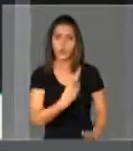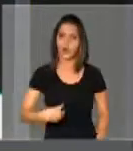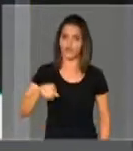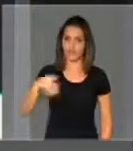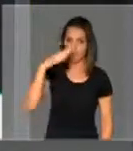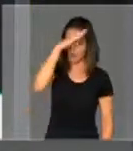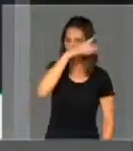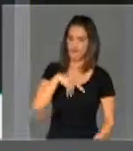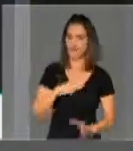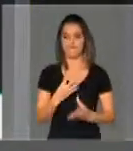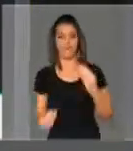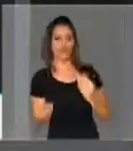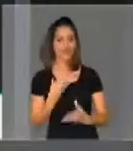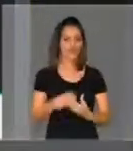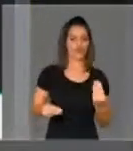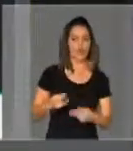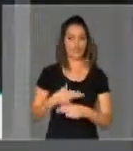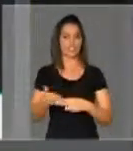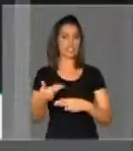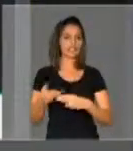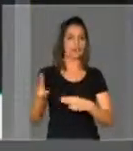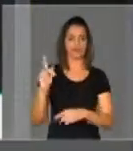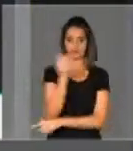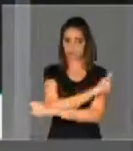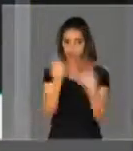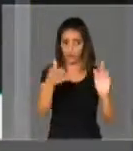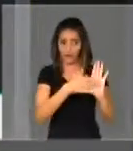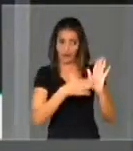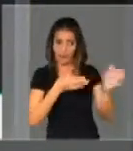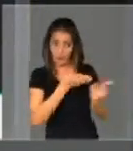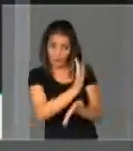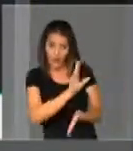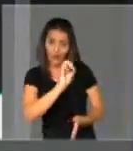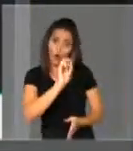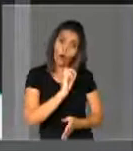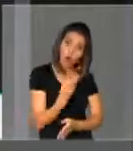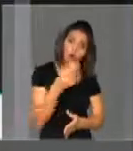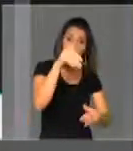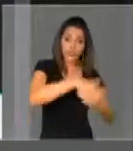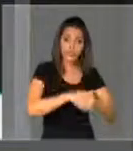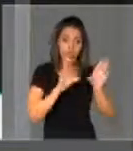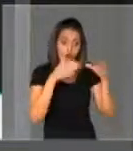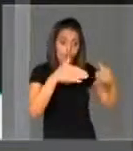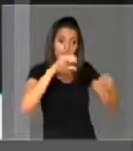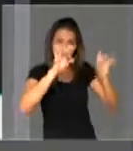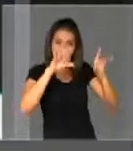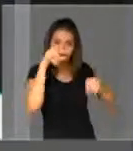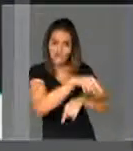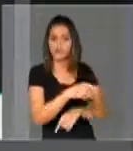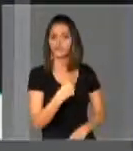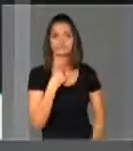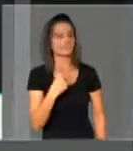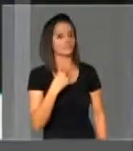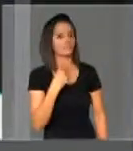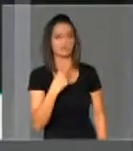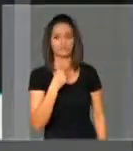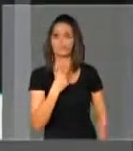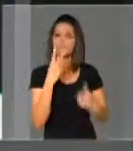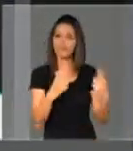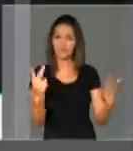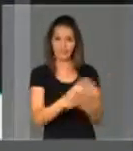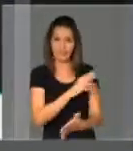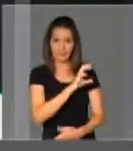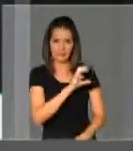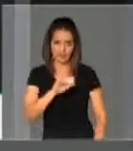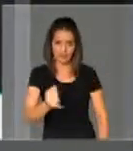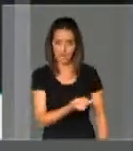governo não vai se esquivar. A matéria não pode ser aprovada ou votada na comissão especial, como foi votada na Comissão